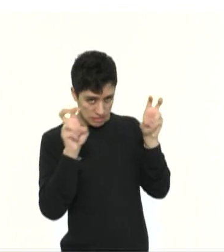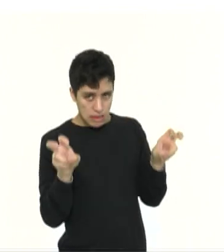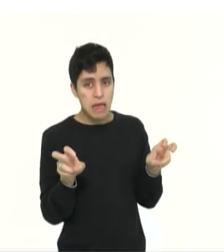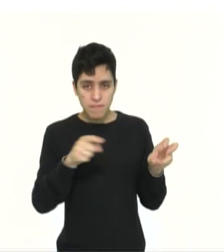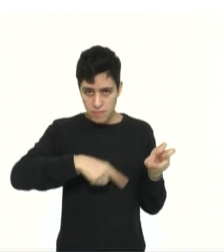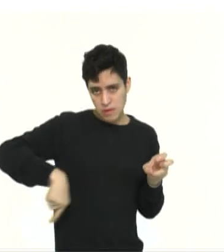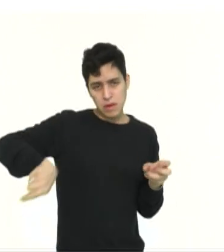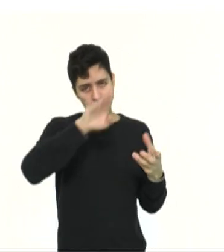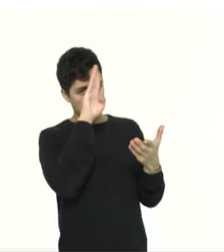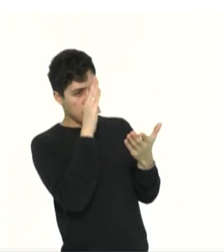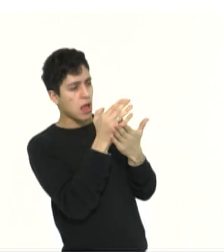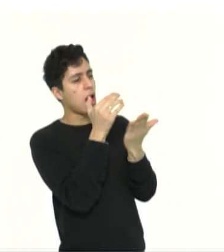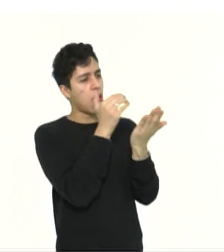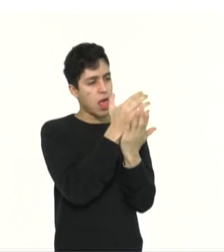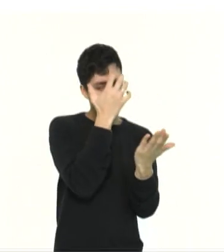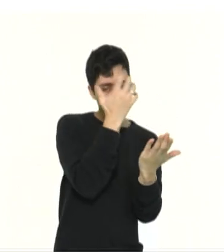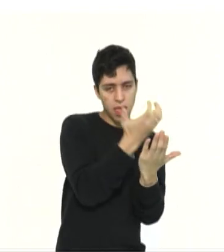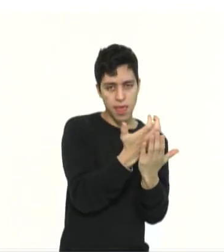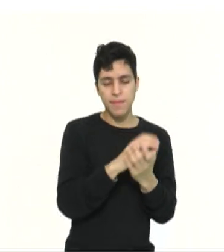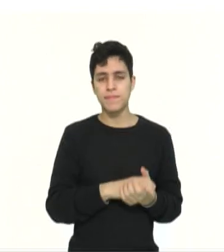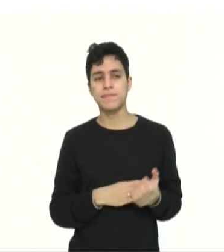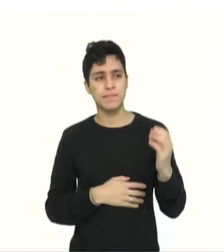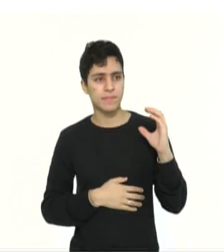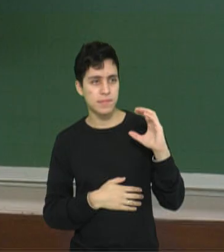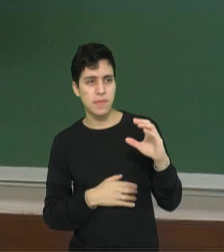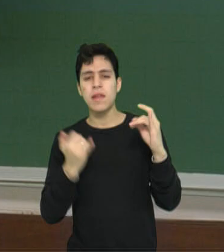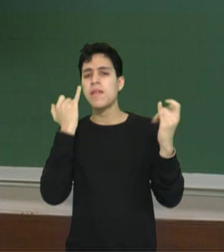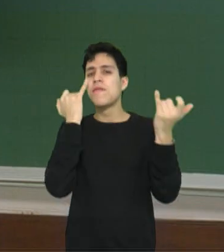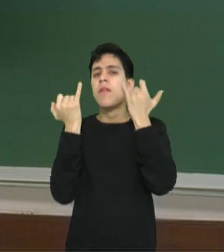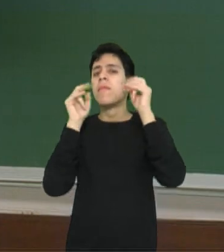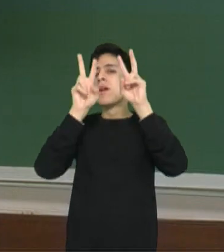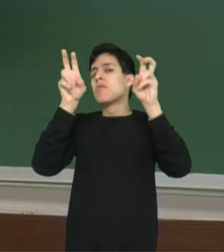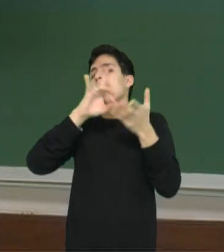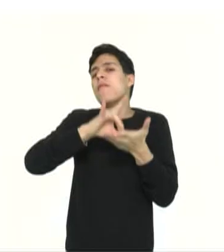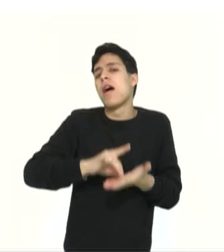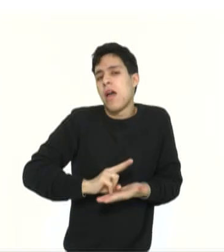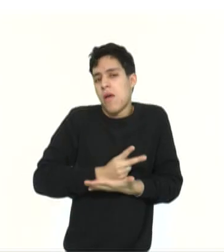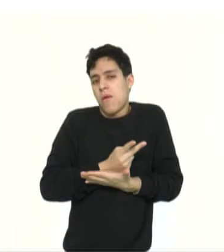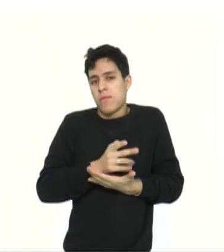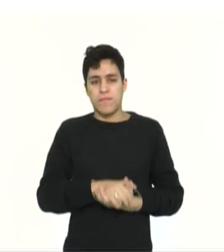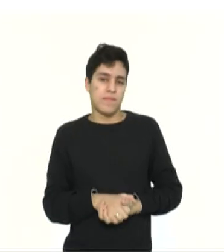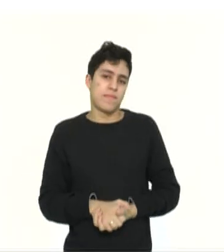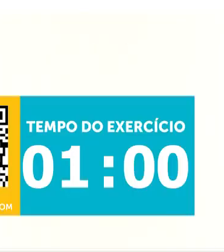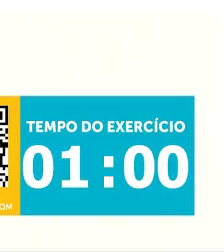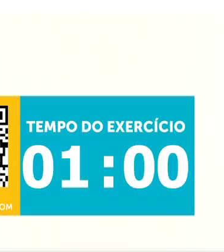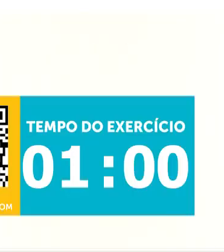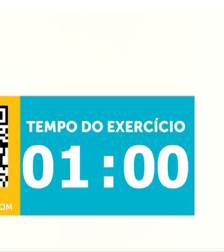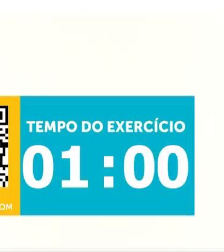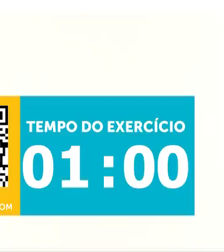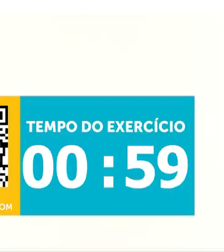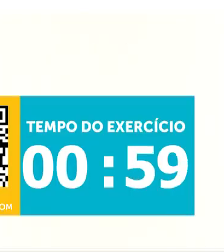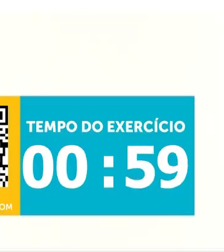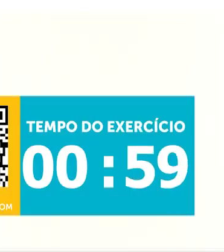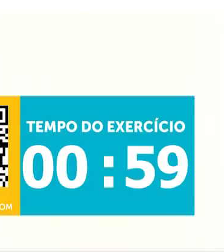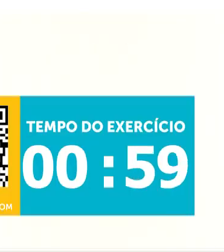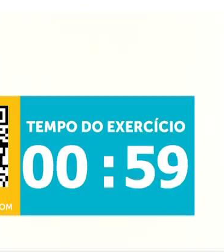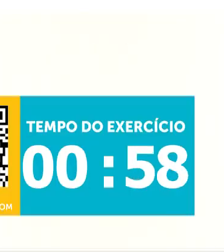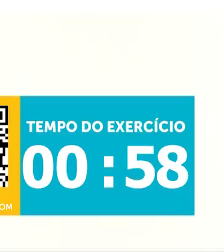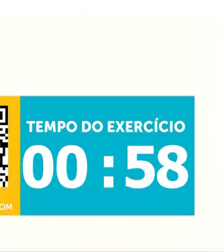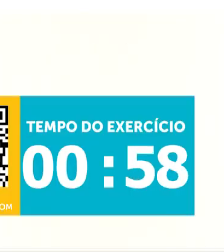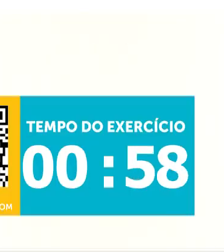para conseguirem alcançar mais. Terminamos a leitura. A introdução foi